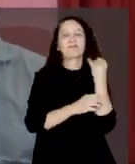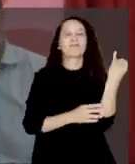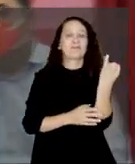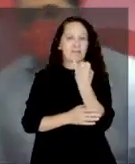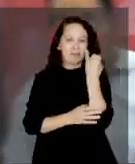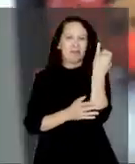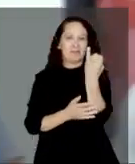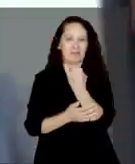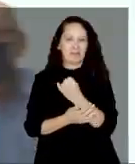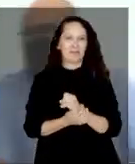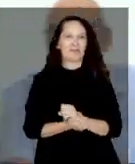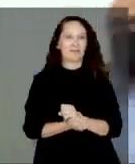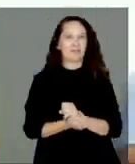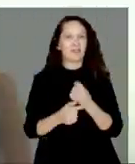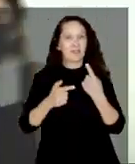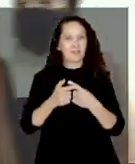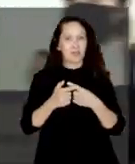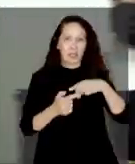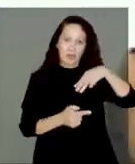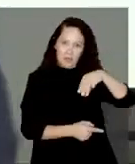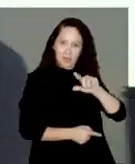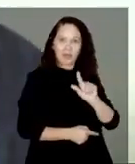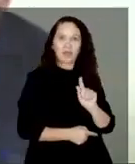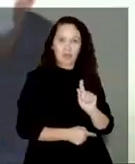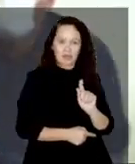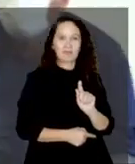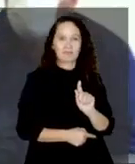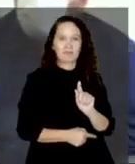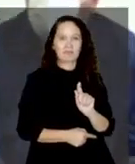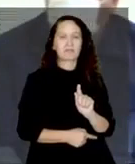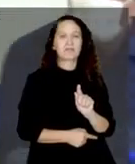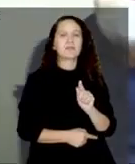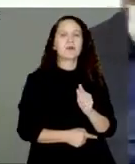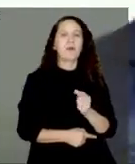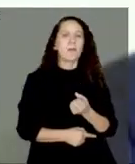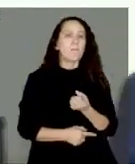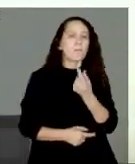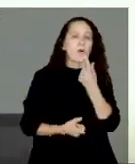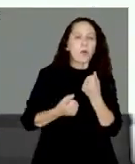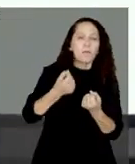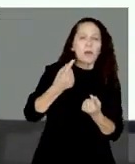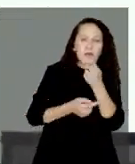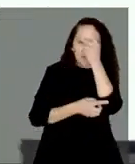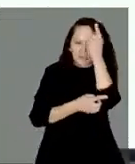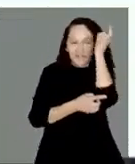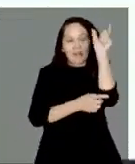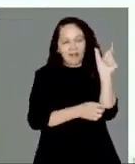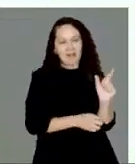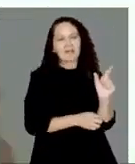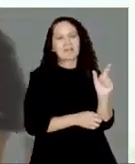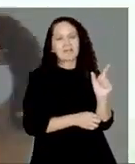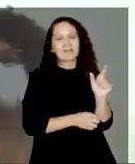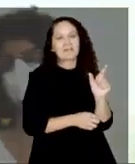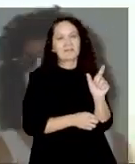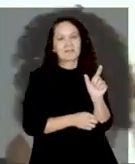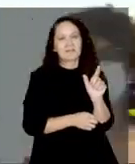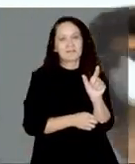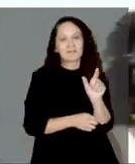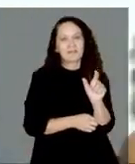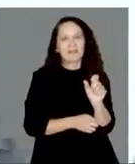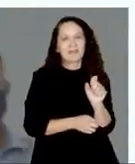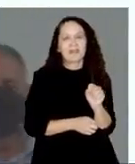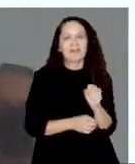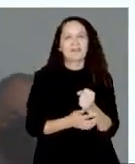sei se o Carlos Marighella, se você, Maria, mas a verdade é que um movimento muito forte nesse país